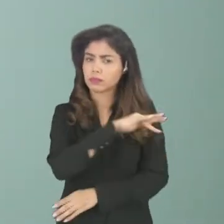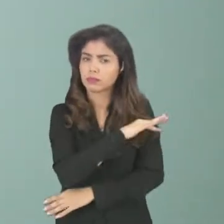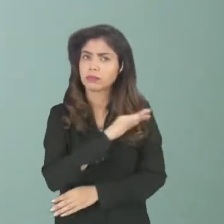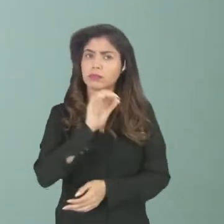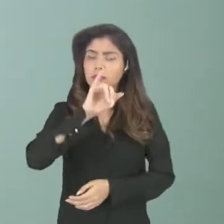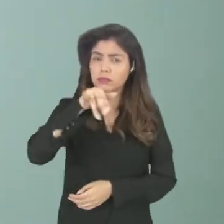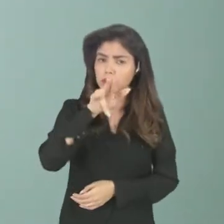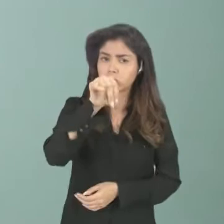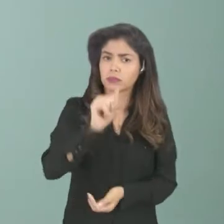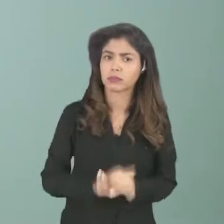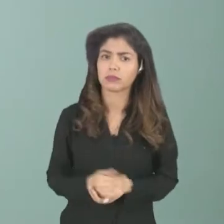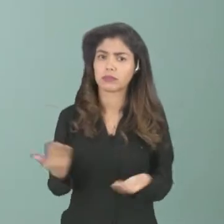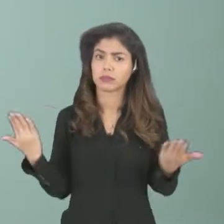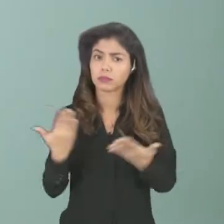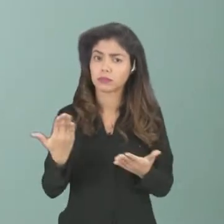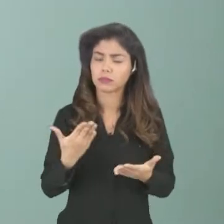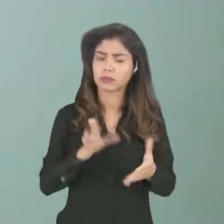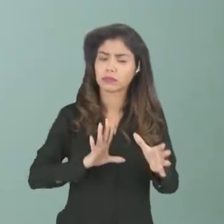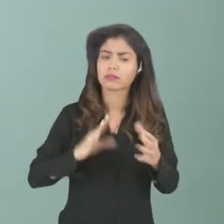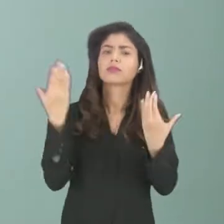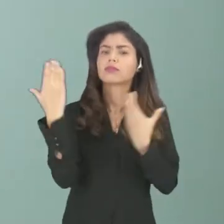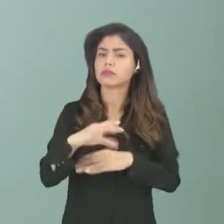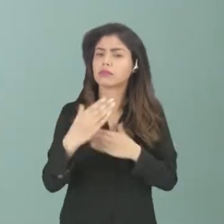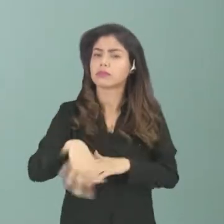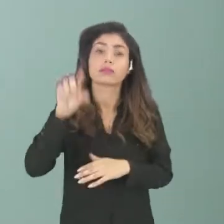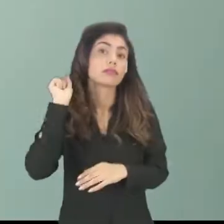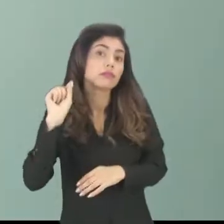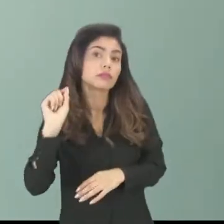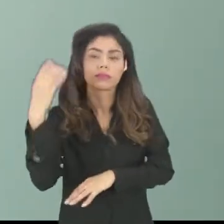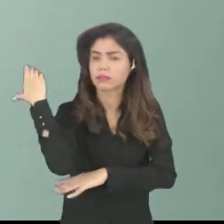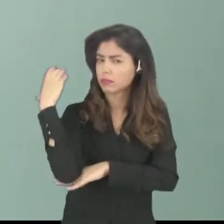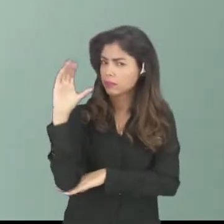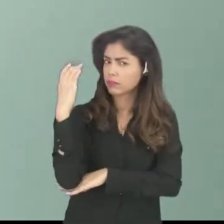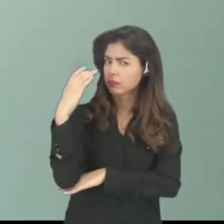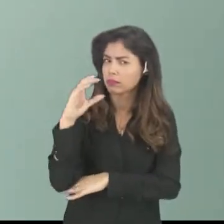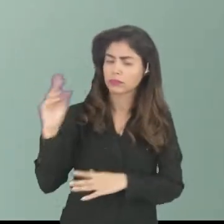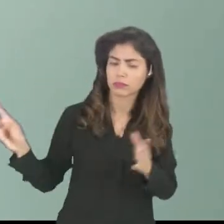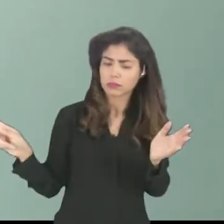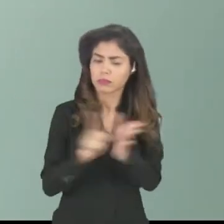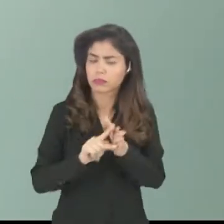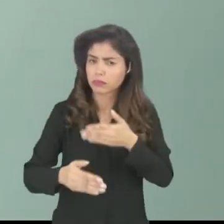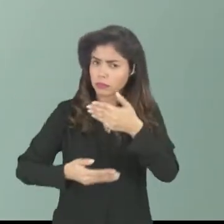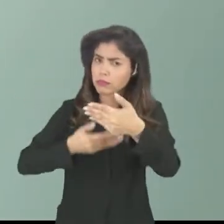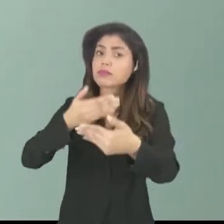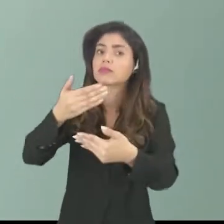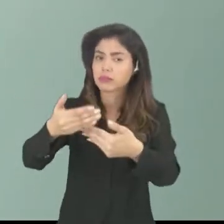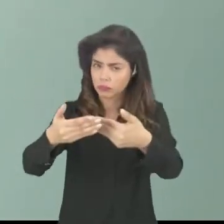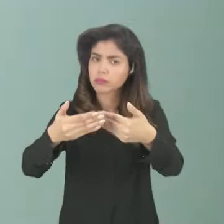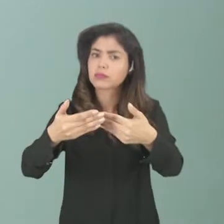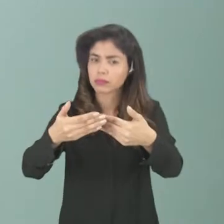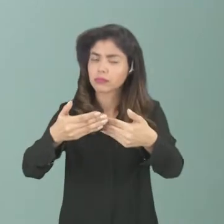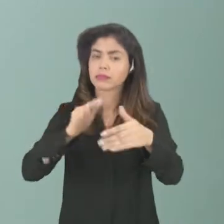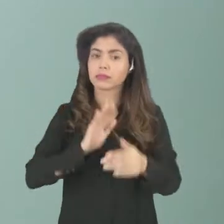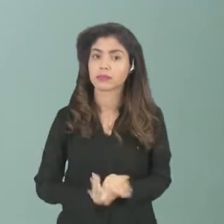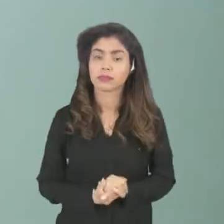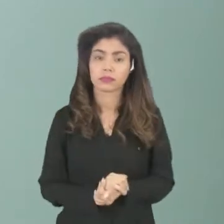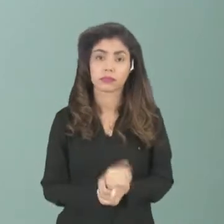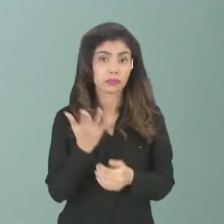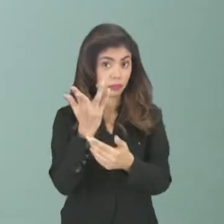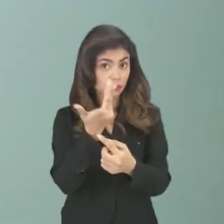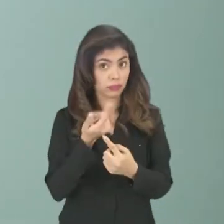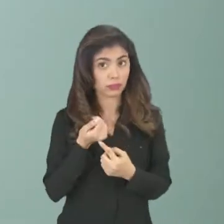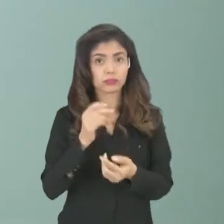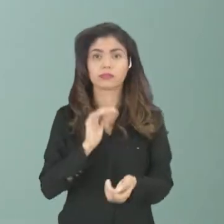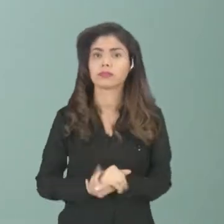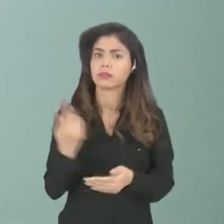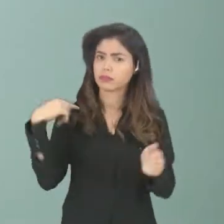muito comum. E a questão do concurso era o seguinte: as ciências e o progresso das ciências e das artes, era mais ou